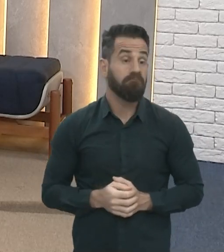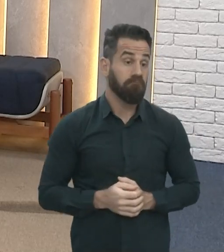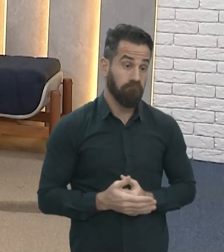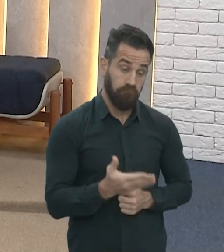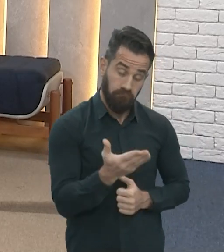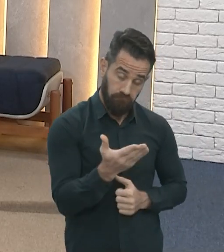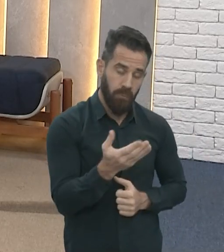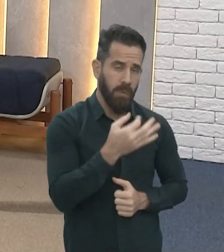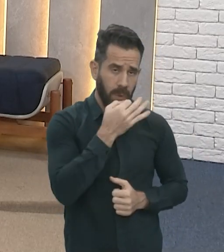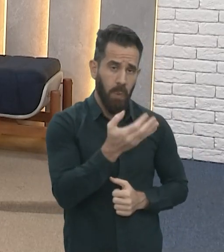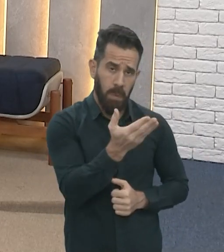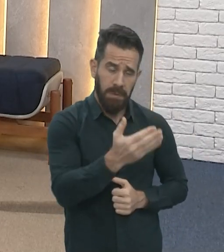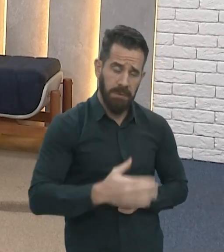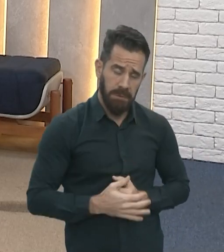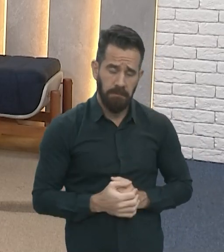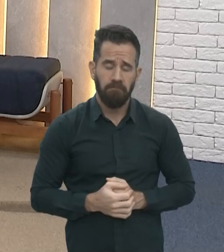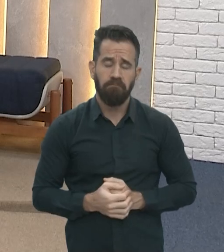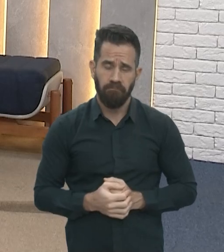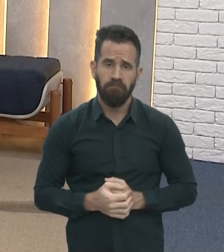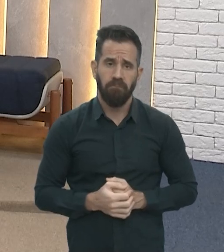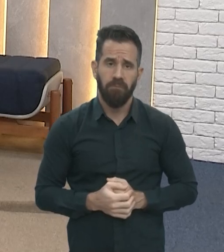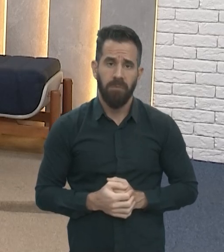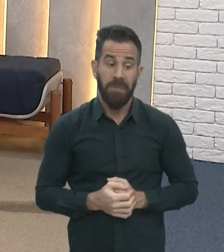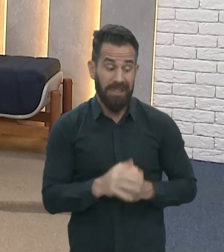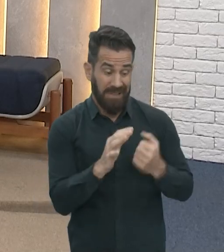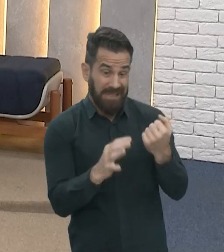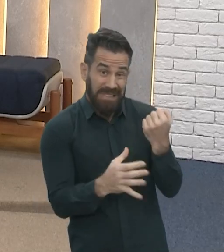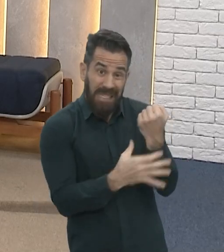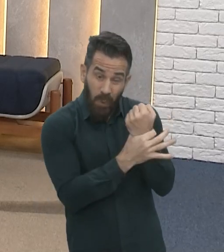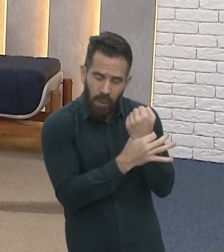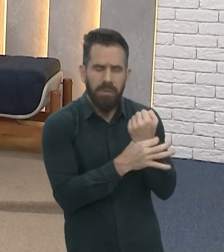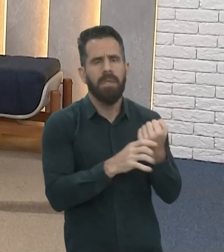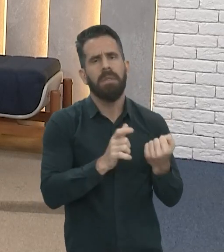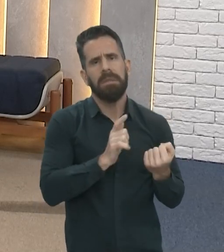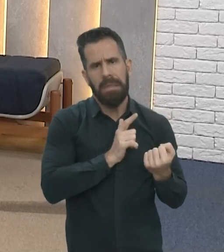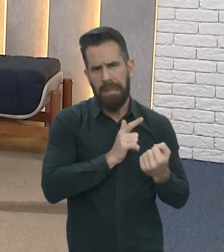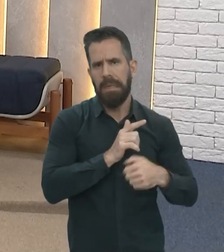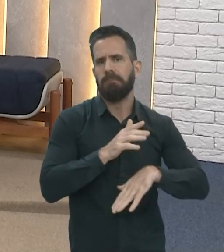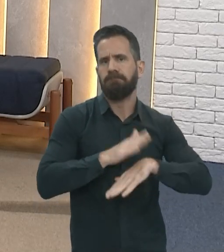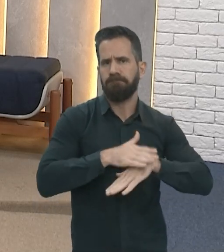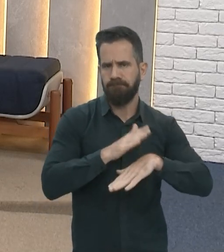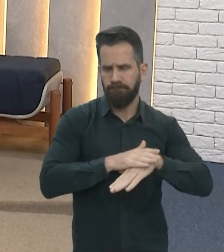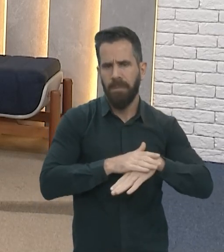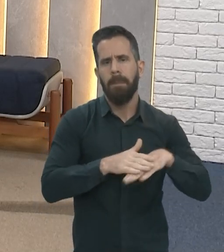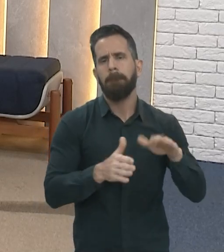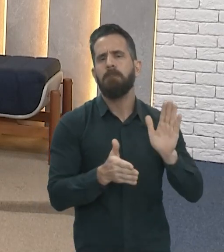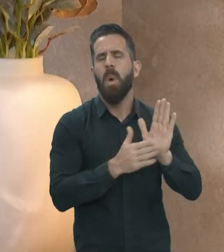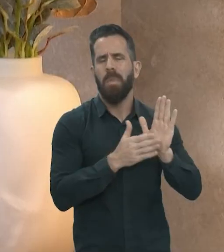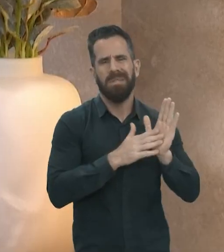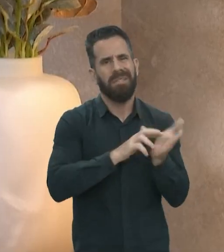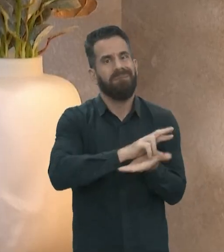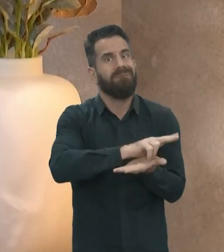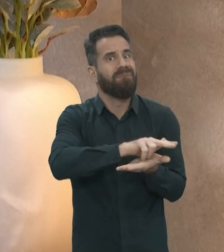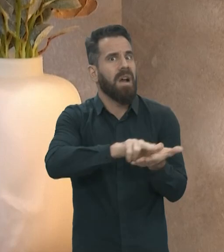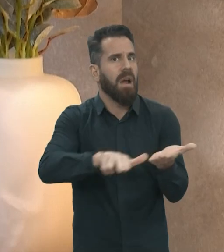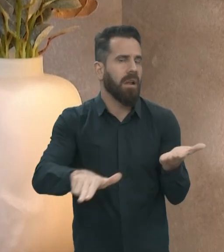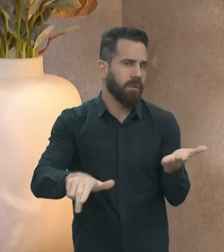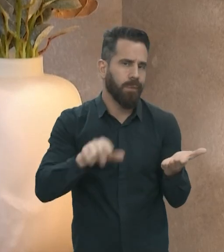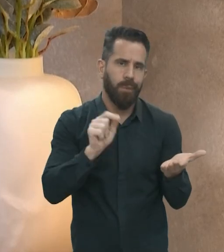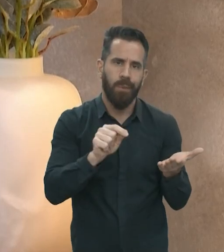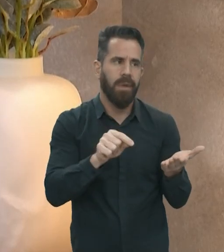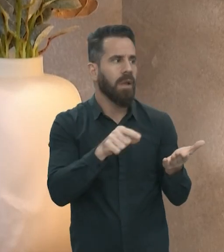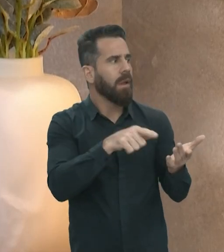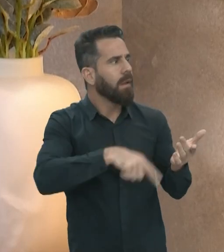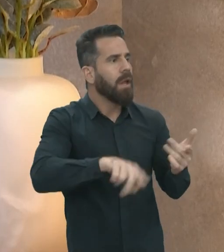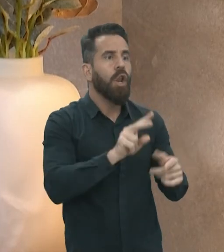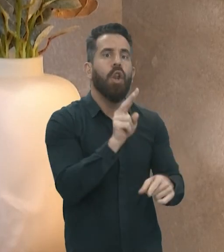de segurança é falar de uma questão que apresenta várias dimensões, Nós temos desde segurança patrimonial, segurança de acesso às pessoas, nos diferentes